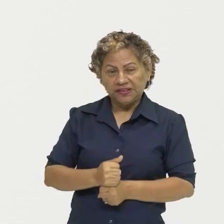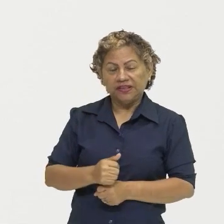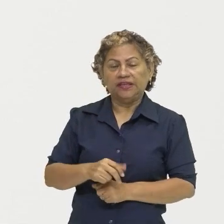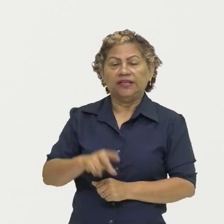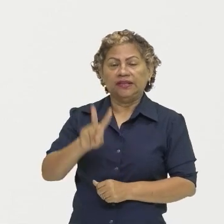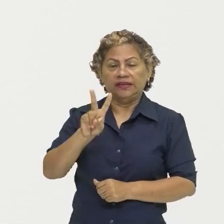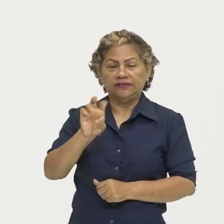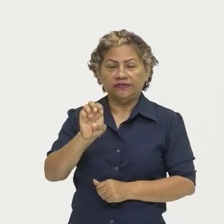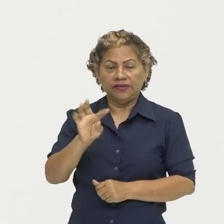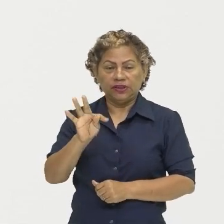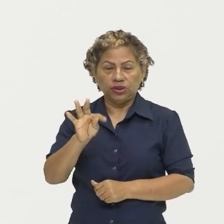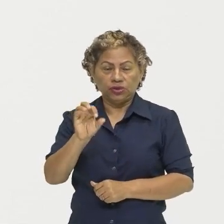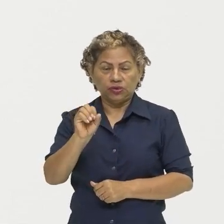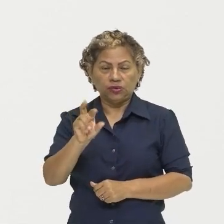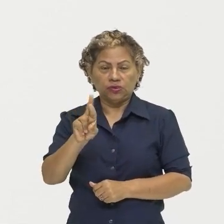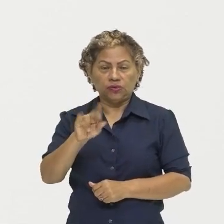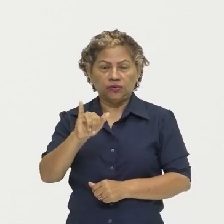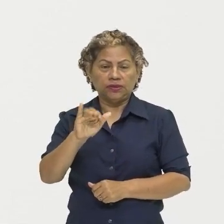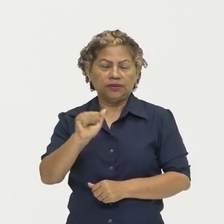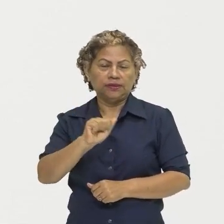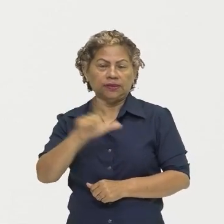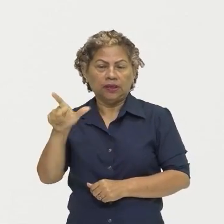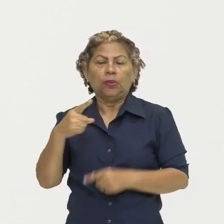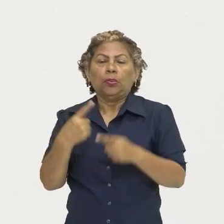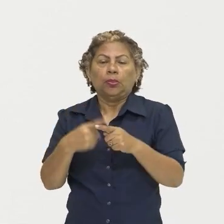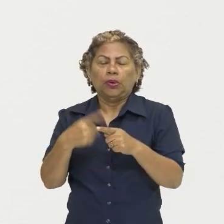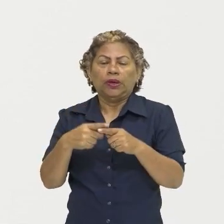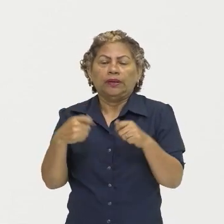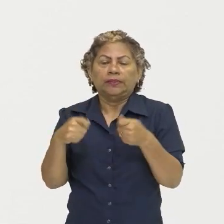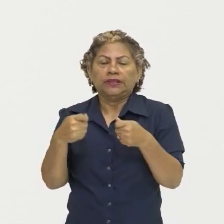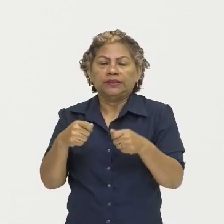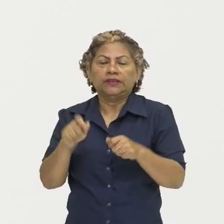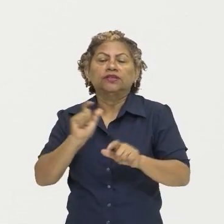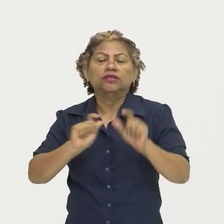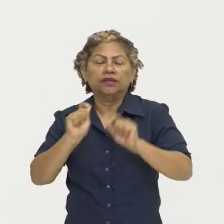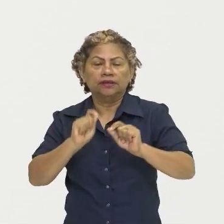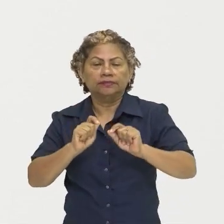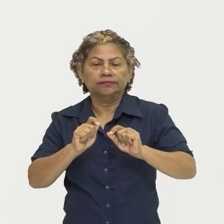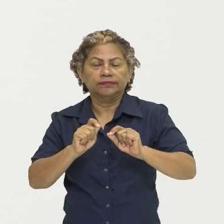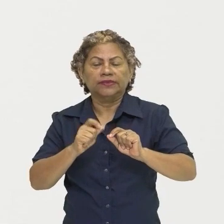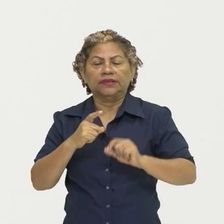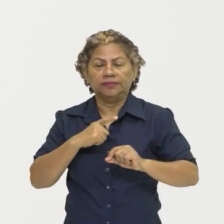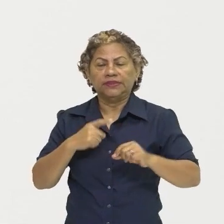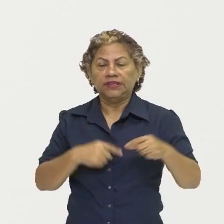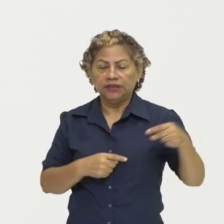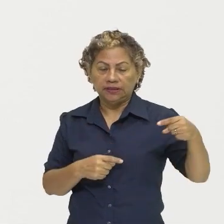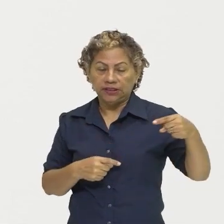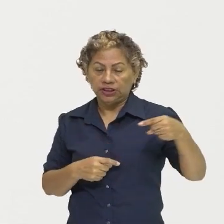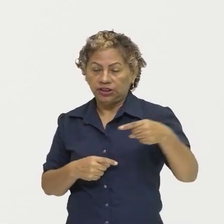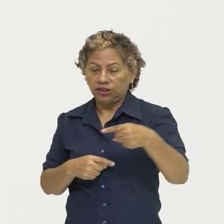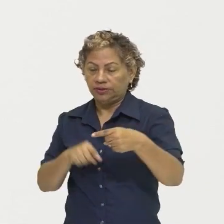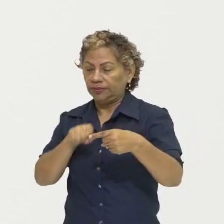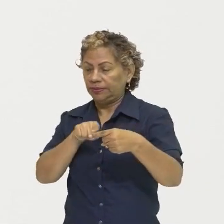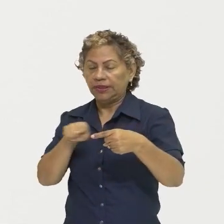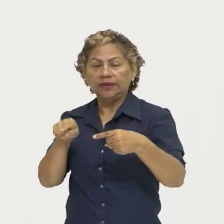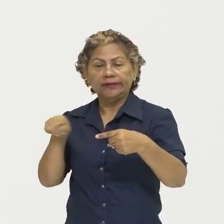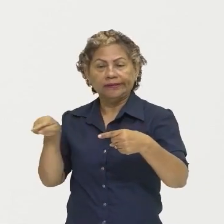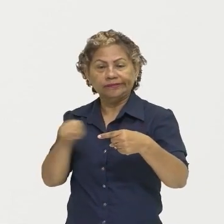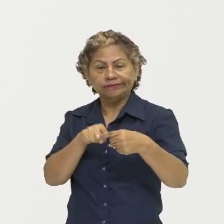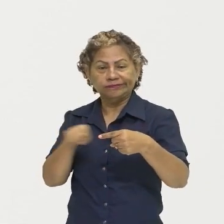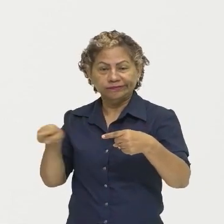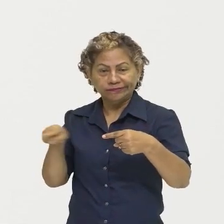Grandeza o quê? Grandeza vetorial, porque ela precisa ter o quê? Direção, sentido e